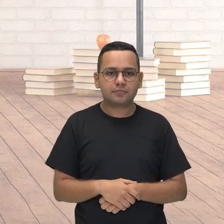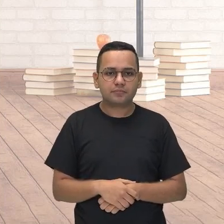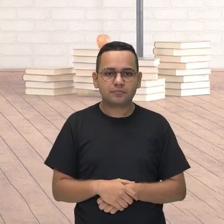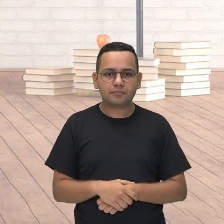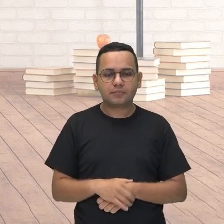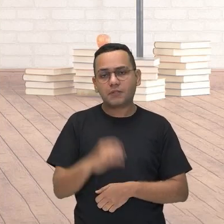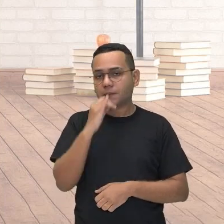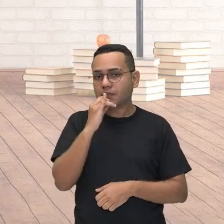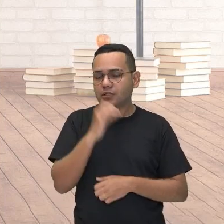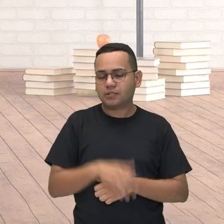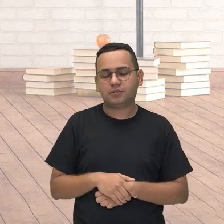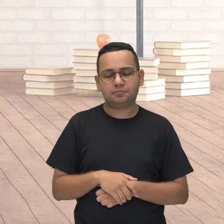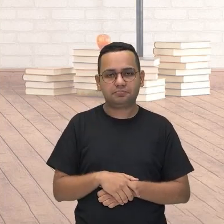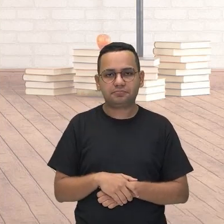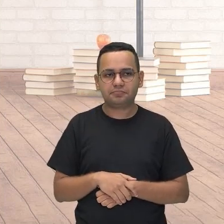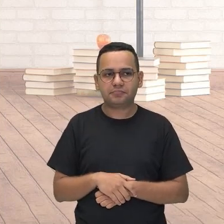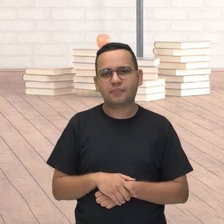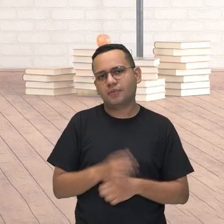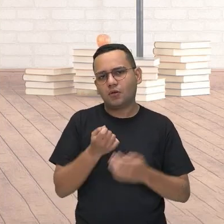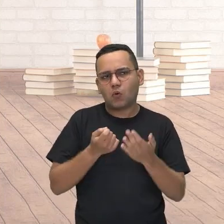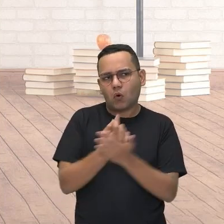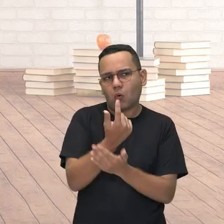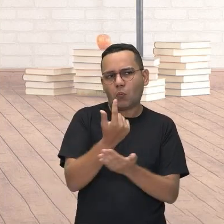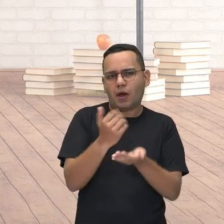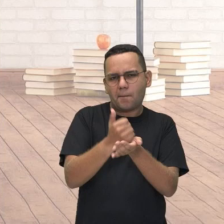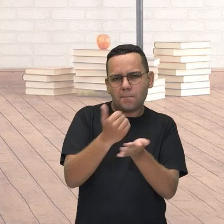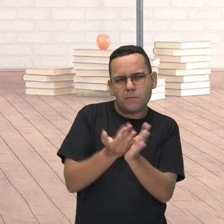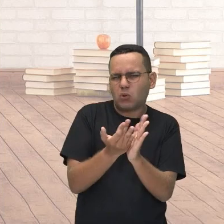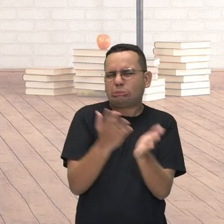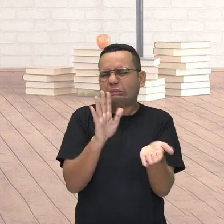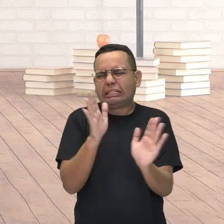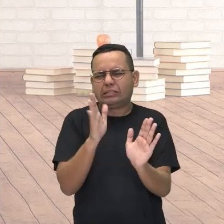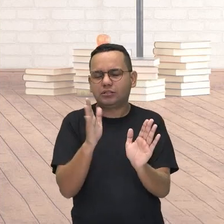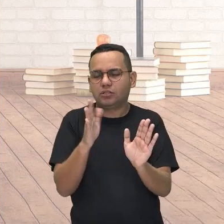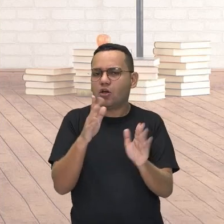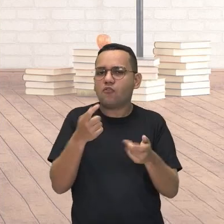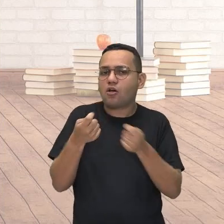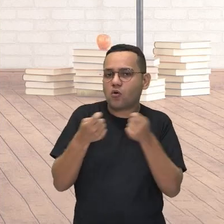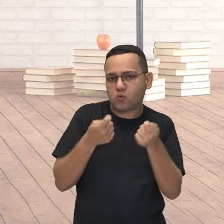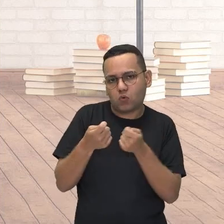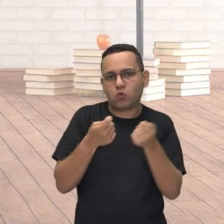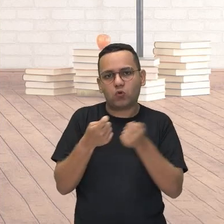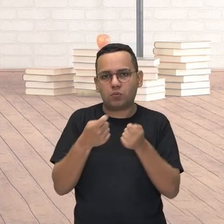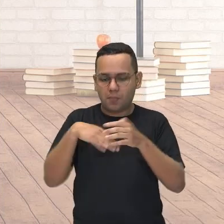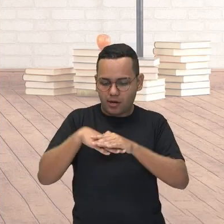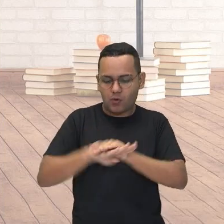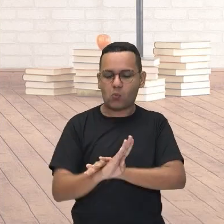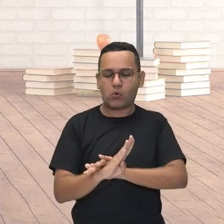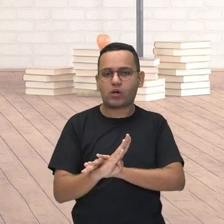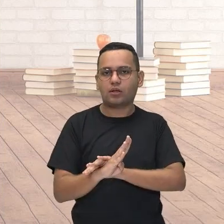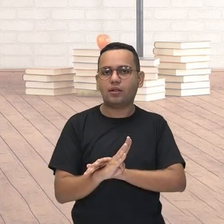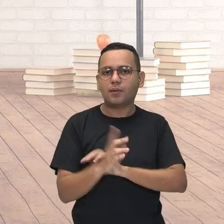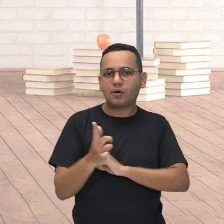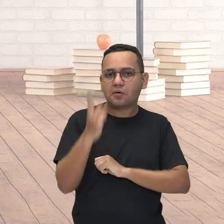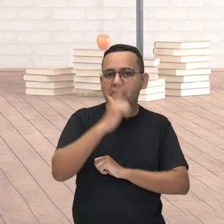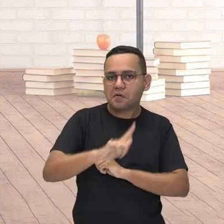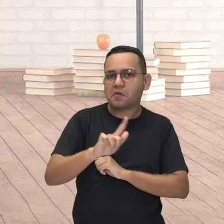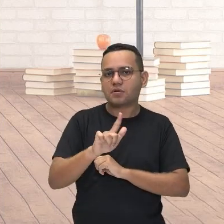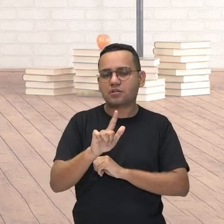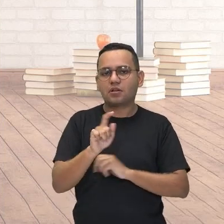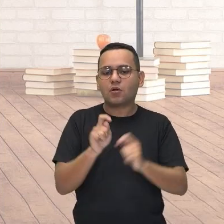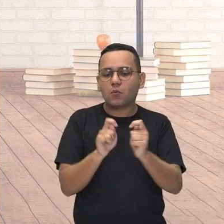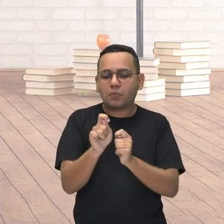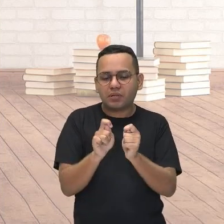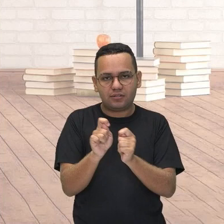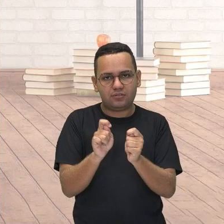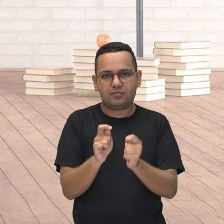ida da pré-escola e vou deixar de fazer isso. E eu estou aí realizando o meu planejamento financeiro, que é uma